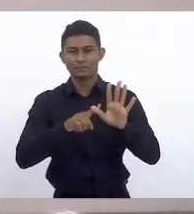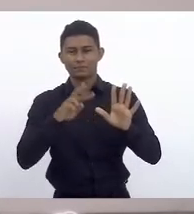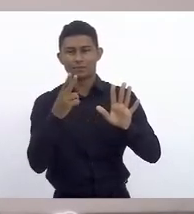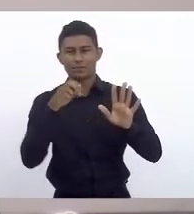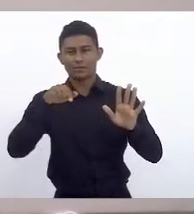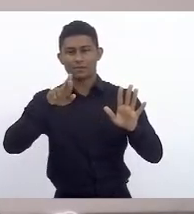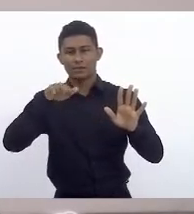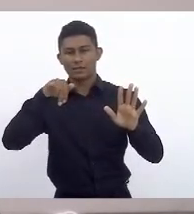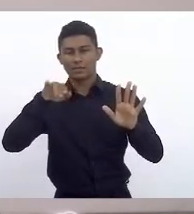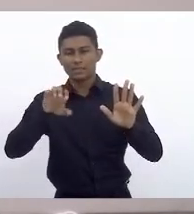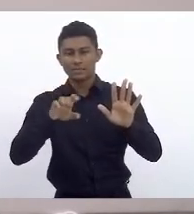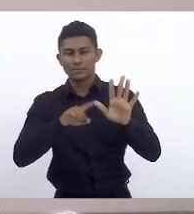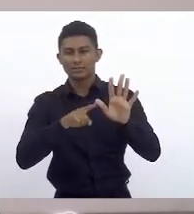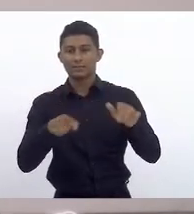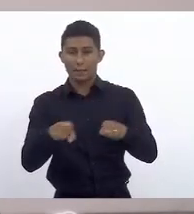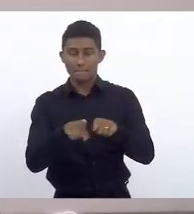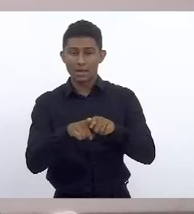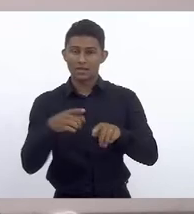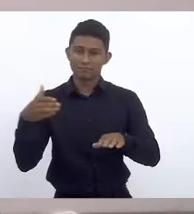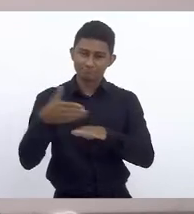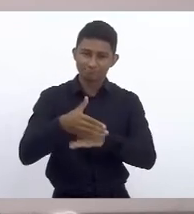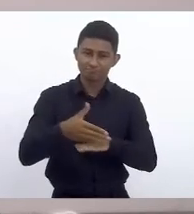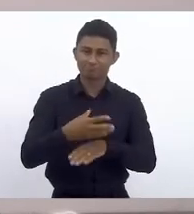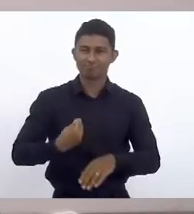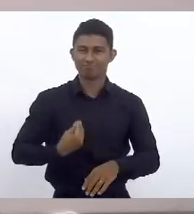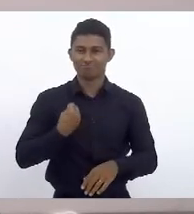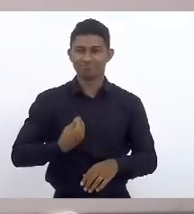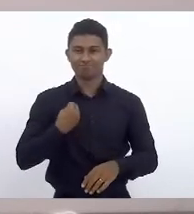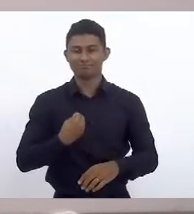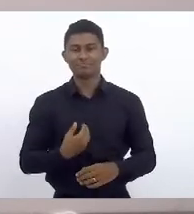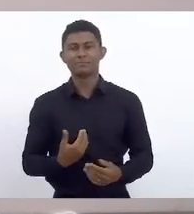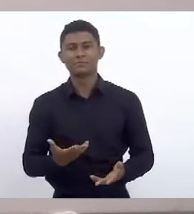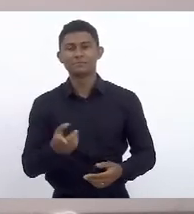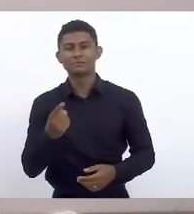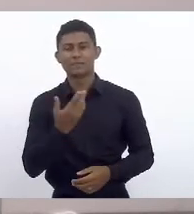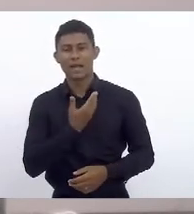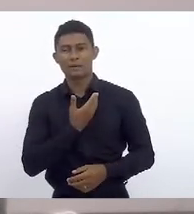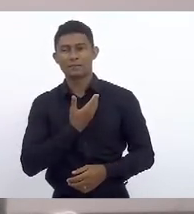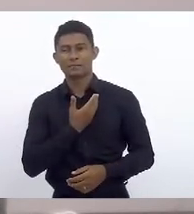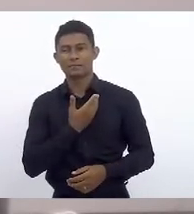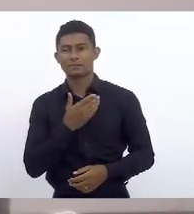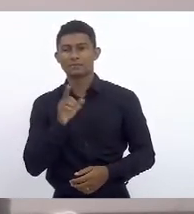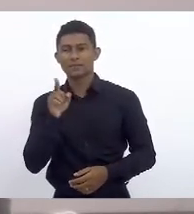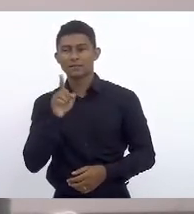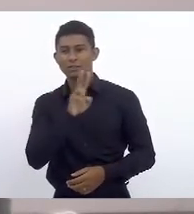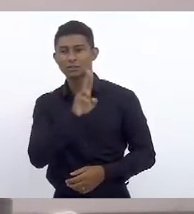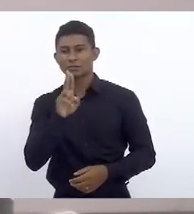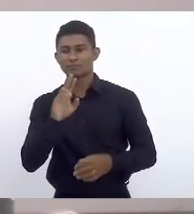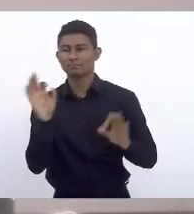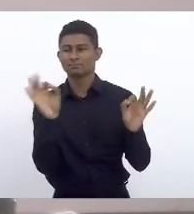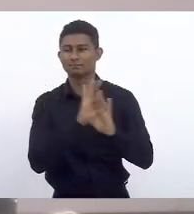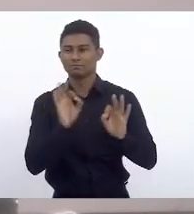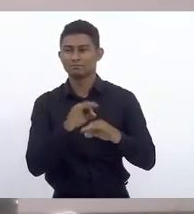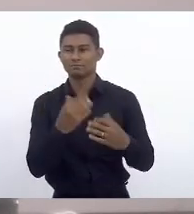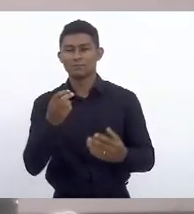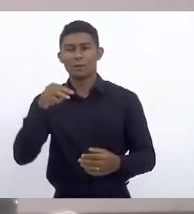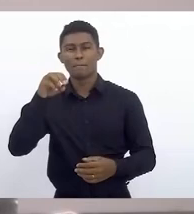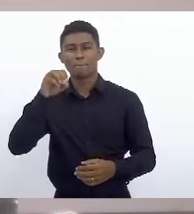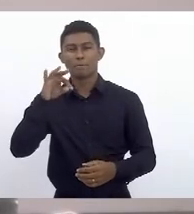também, companheiro da CEPLAG, que não tem um nome aqui, mas tem uma tarja.